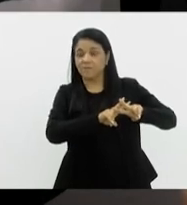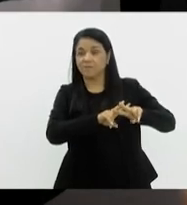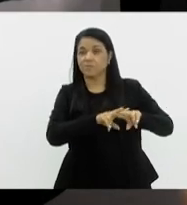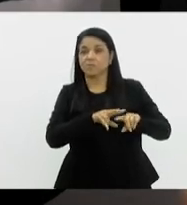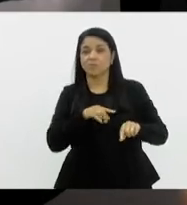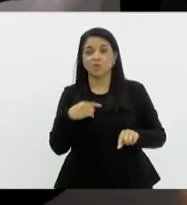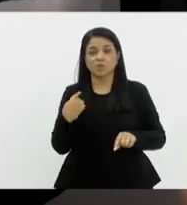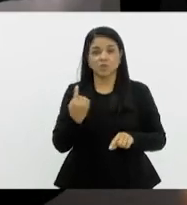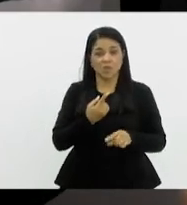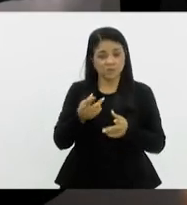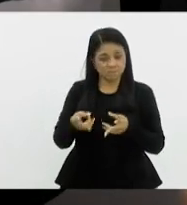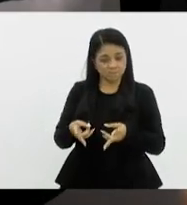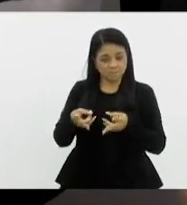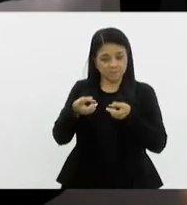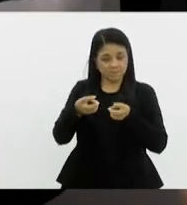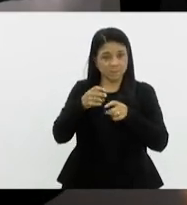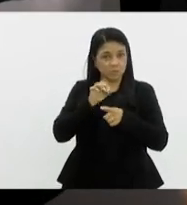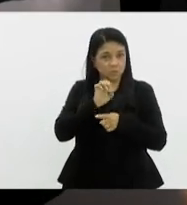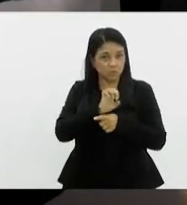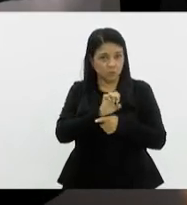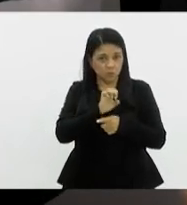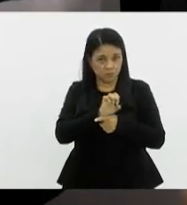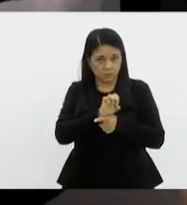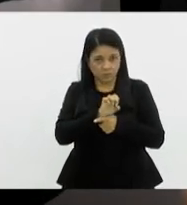consegue perceber que o Estado não possui